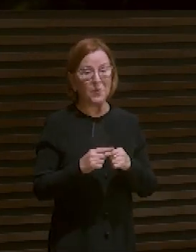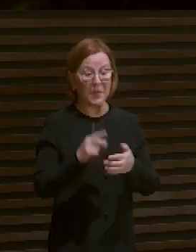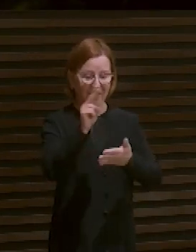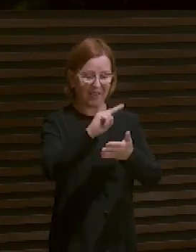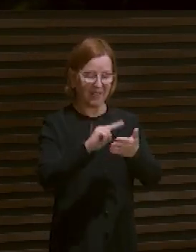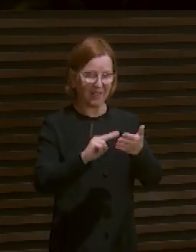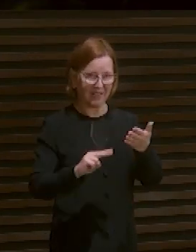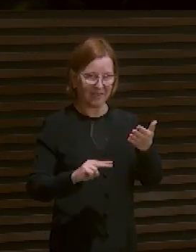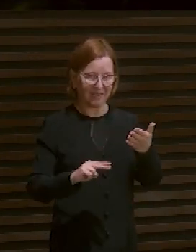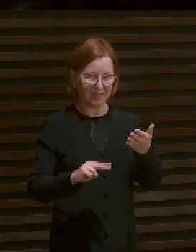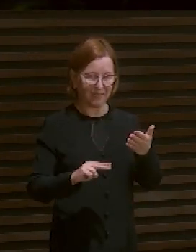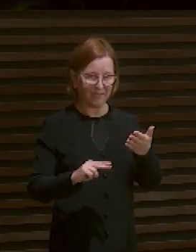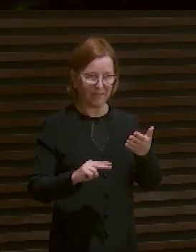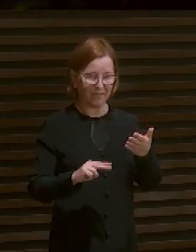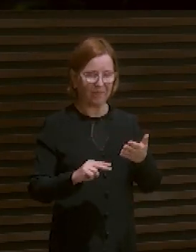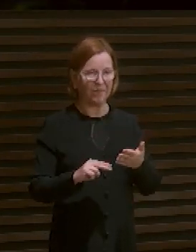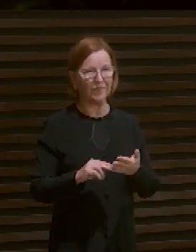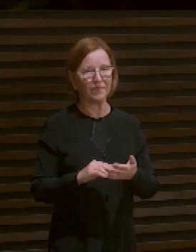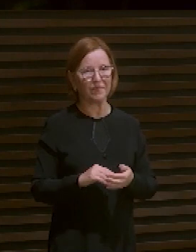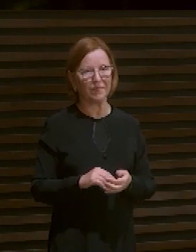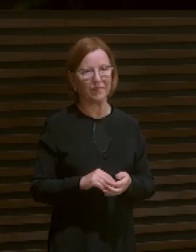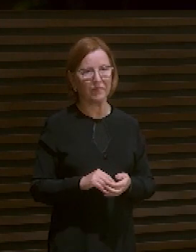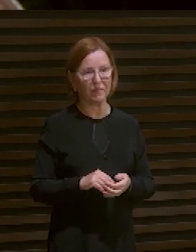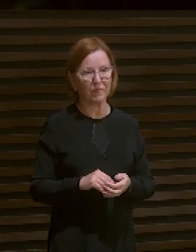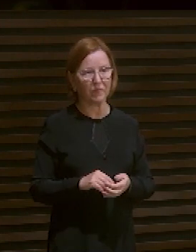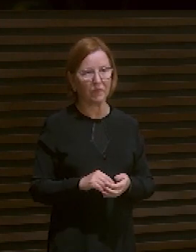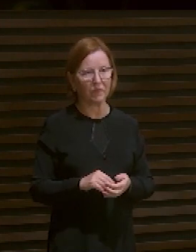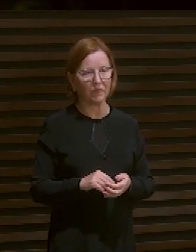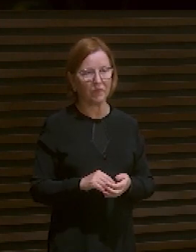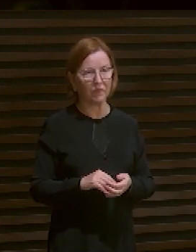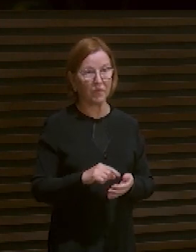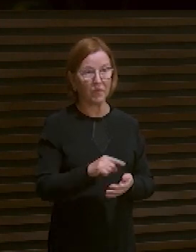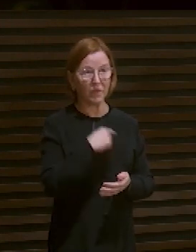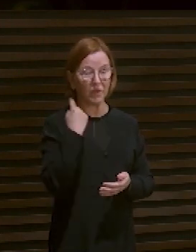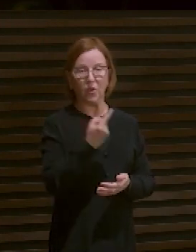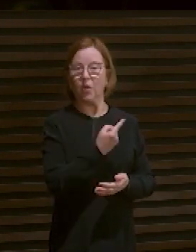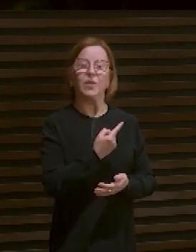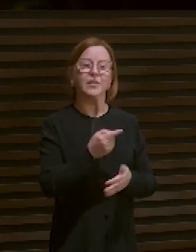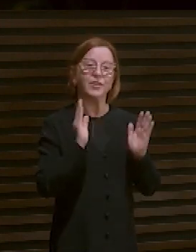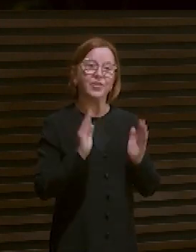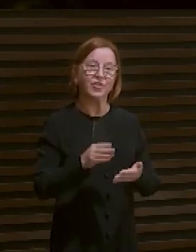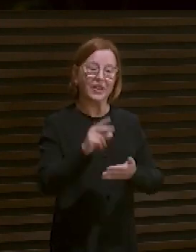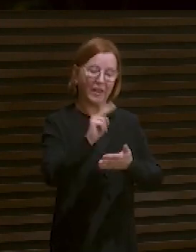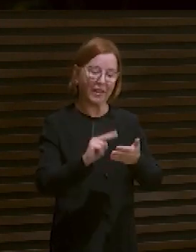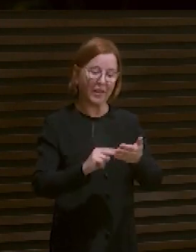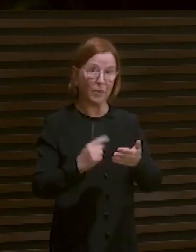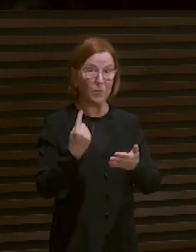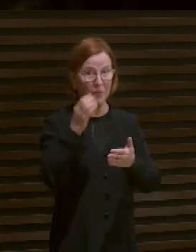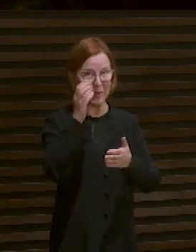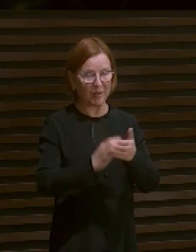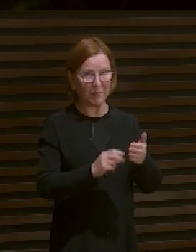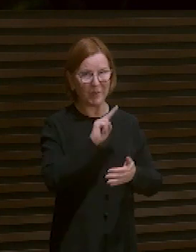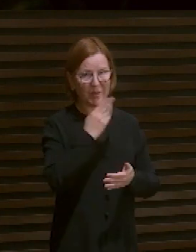Eles liam muitas vezes. E nós já passamos por um capítulo de Hebreus, mas eu quero ler o